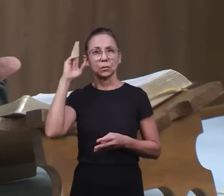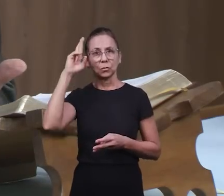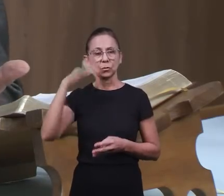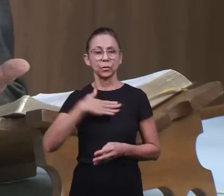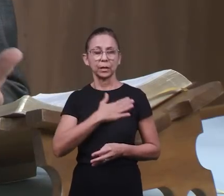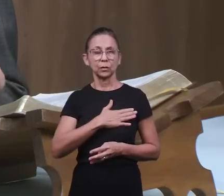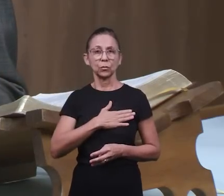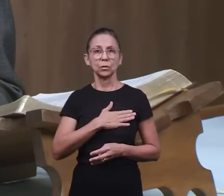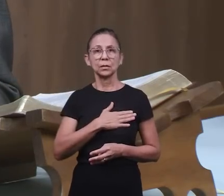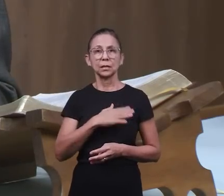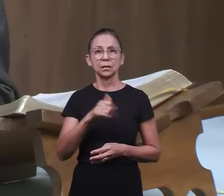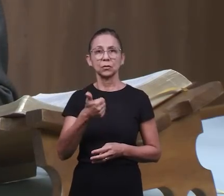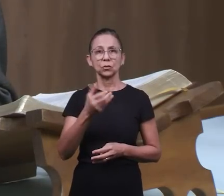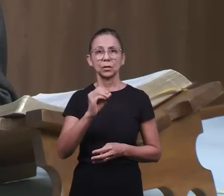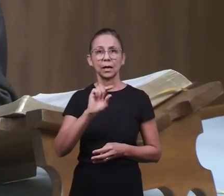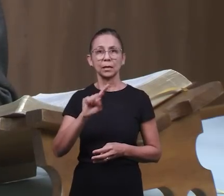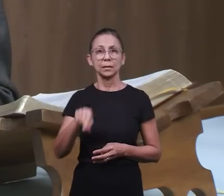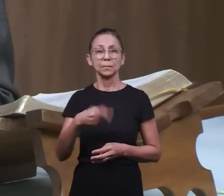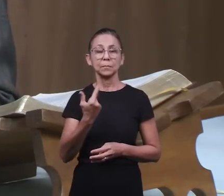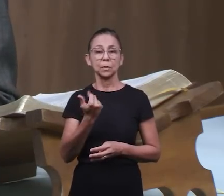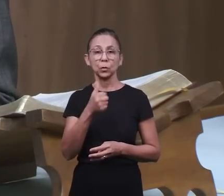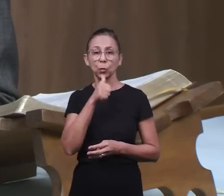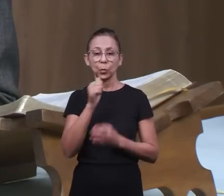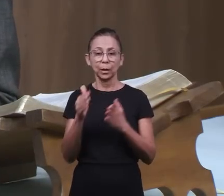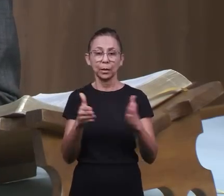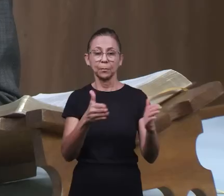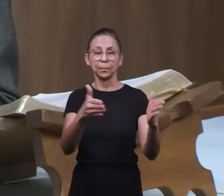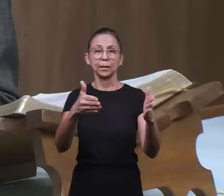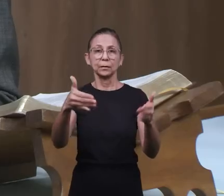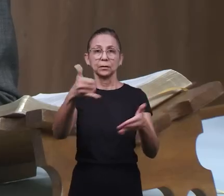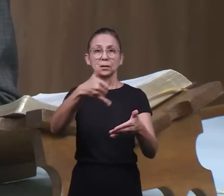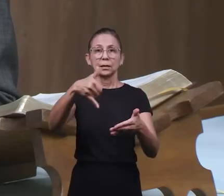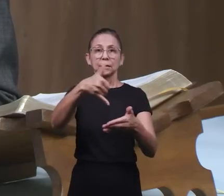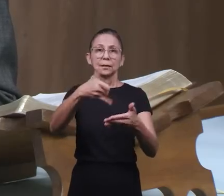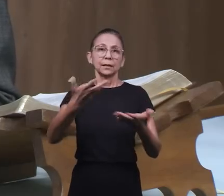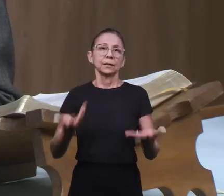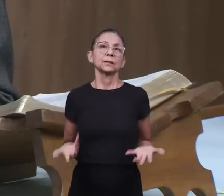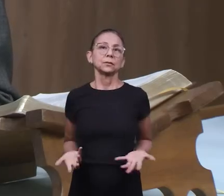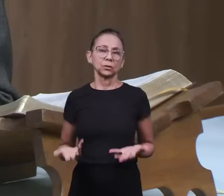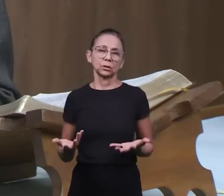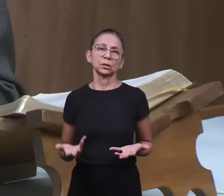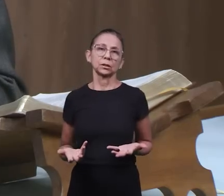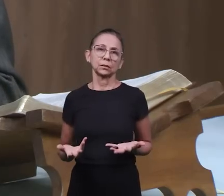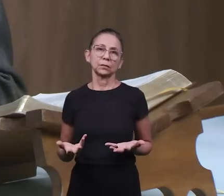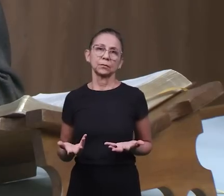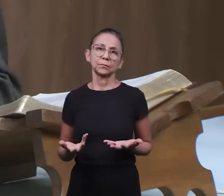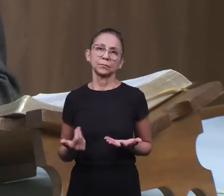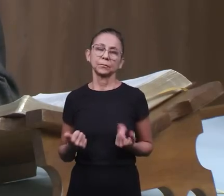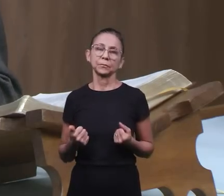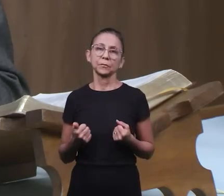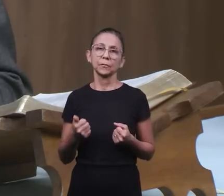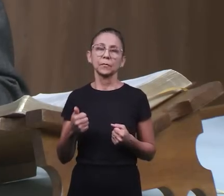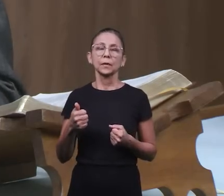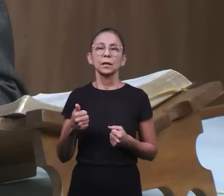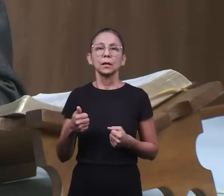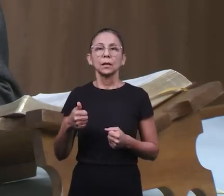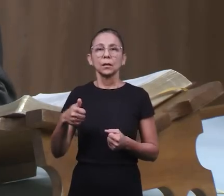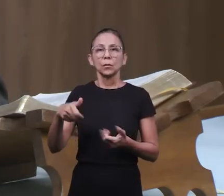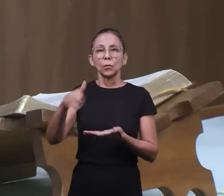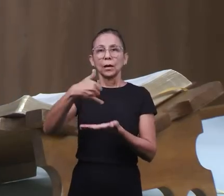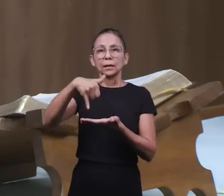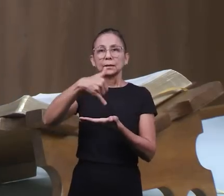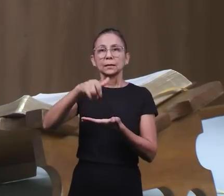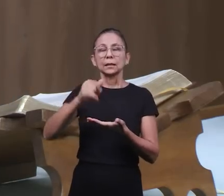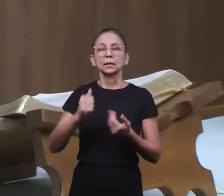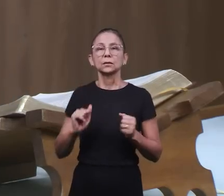se agradar de 10.000 ribeiros de azeite. Observem, o azeite é figura do Espírito Santo, como o combustível que mantém